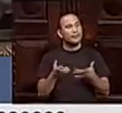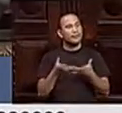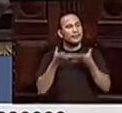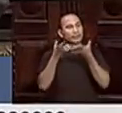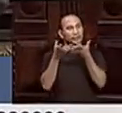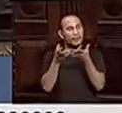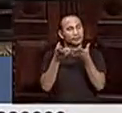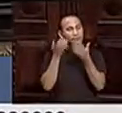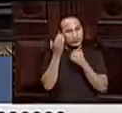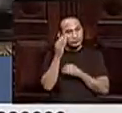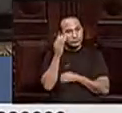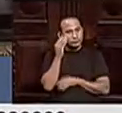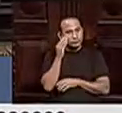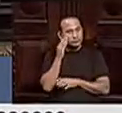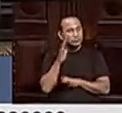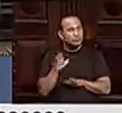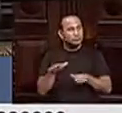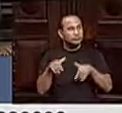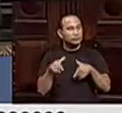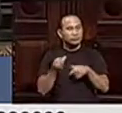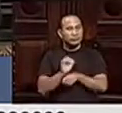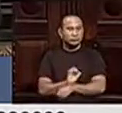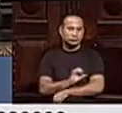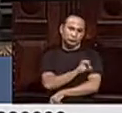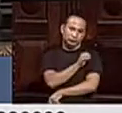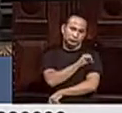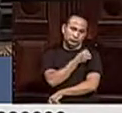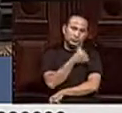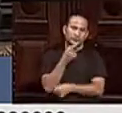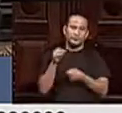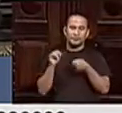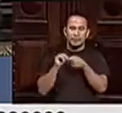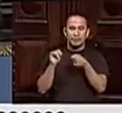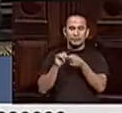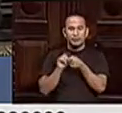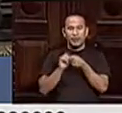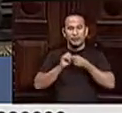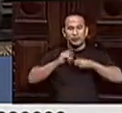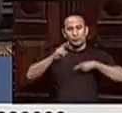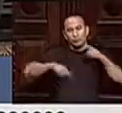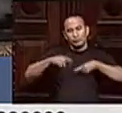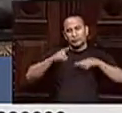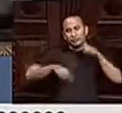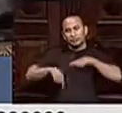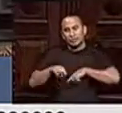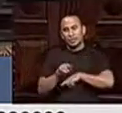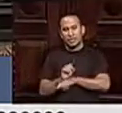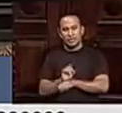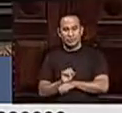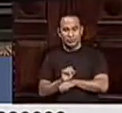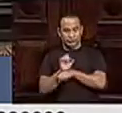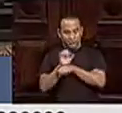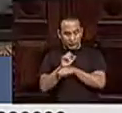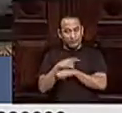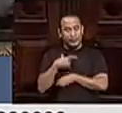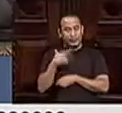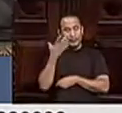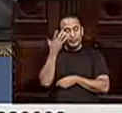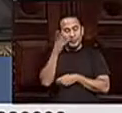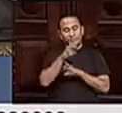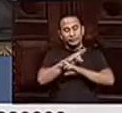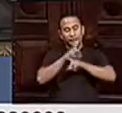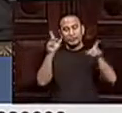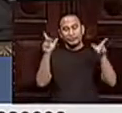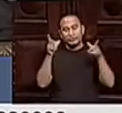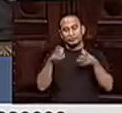essa compreensão no âmbito do Estado do Rio de Janeiro, criando uma política estadual que atenda às mais diferentes